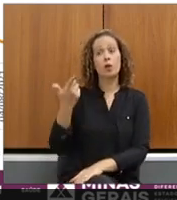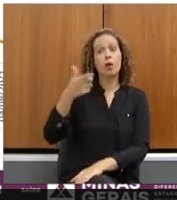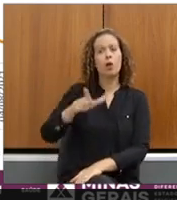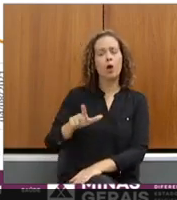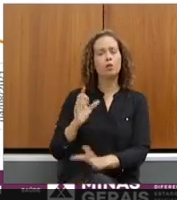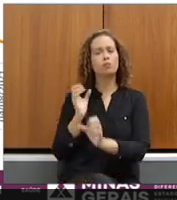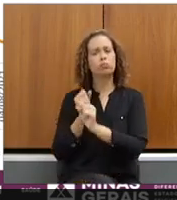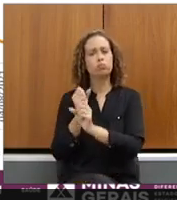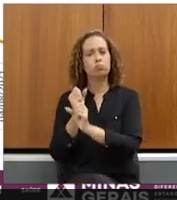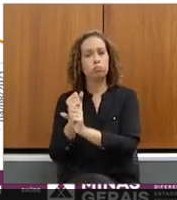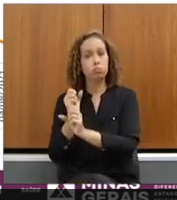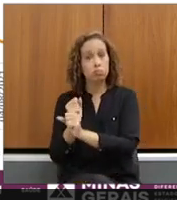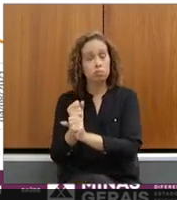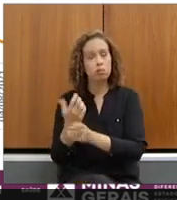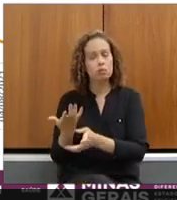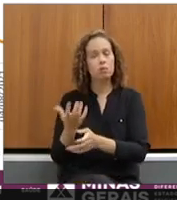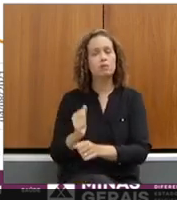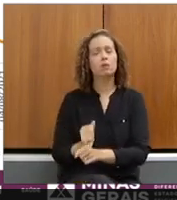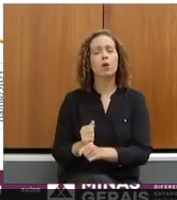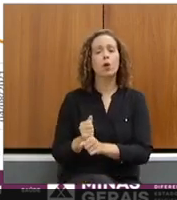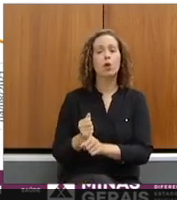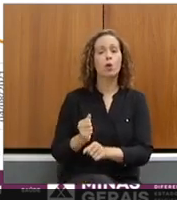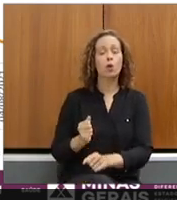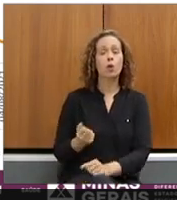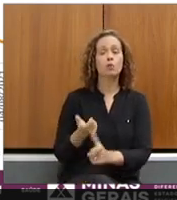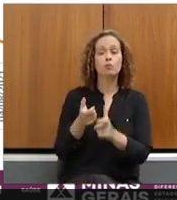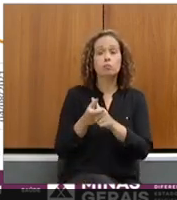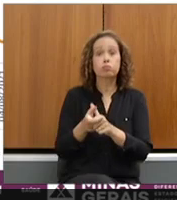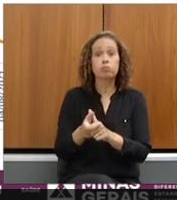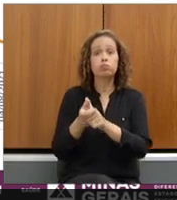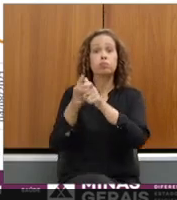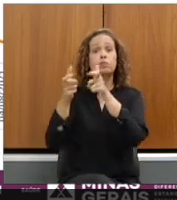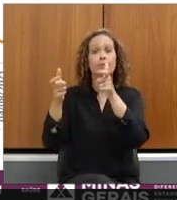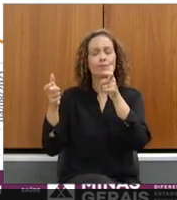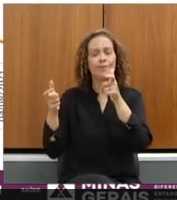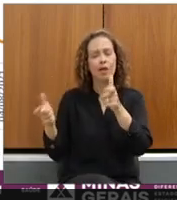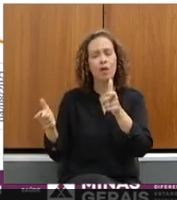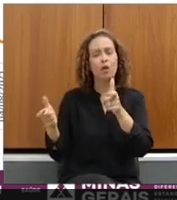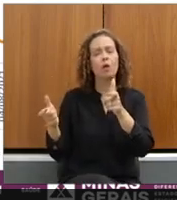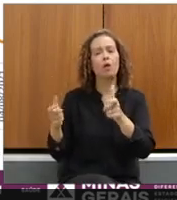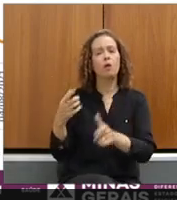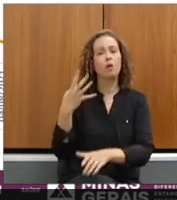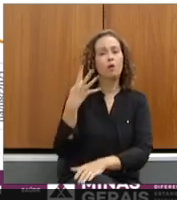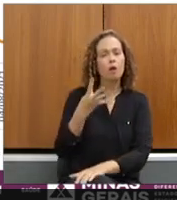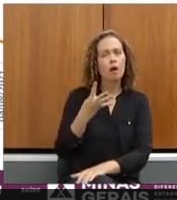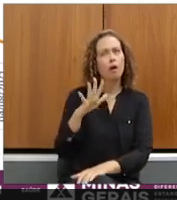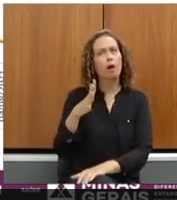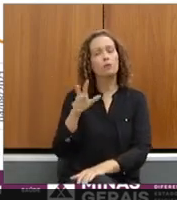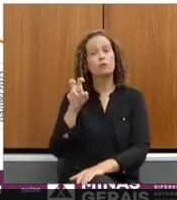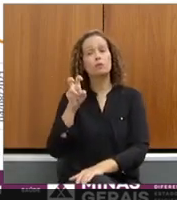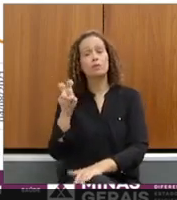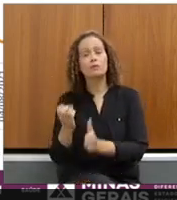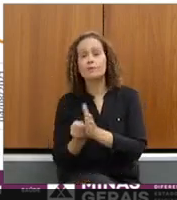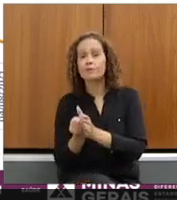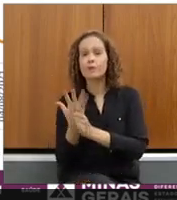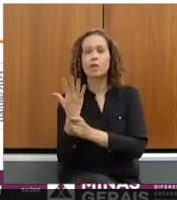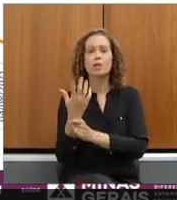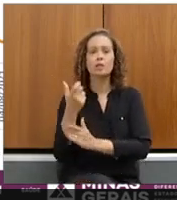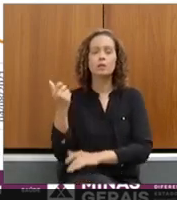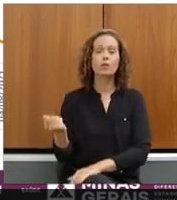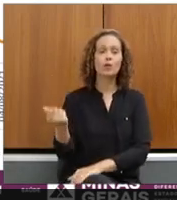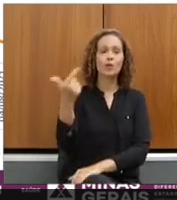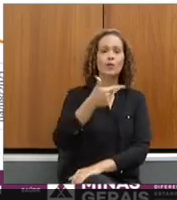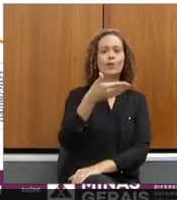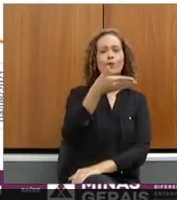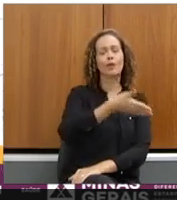com uma tendência de número de casos Bem Maior em torno de quatro a cinco vezes em relação ao que